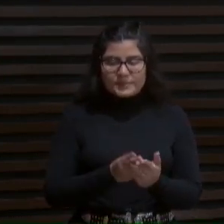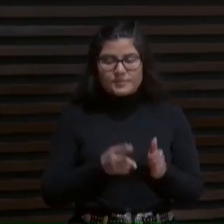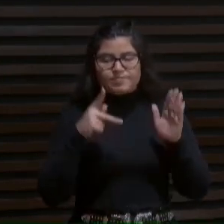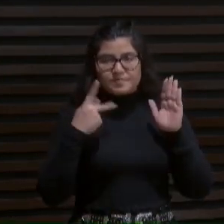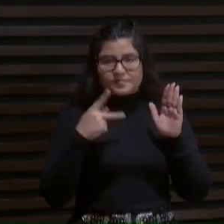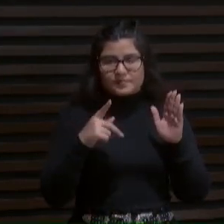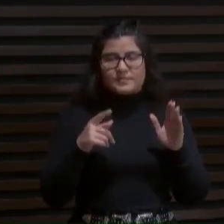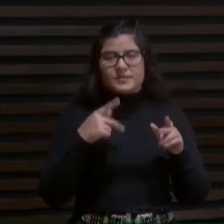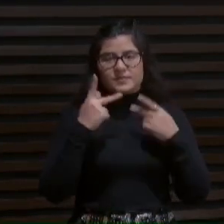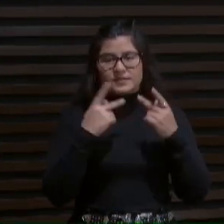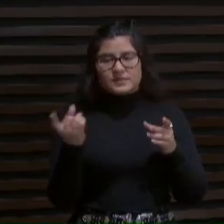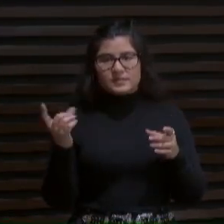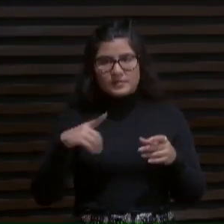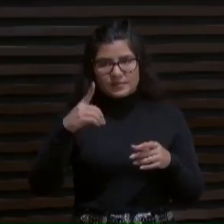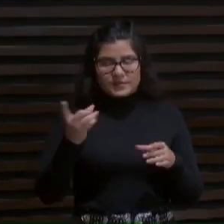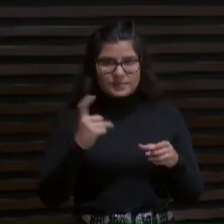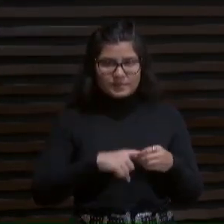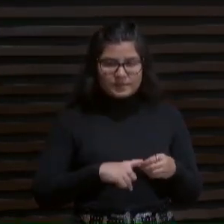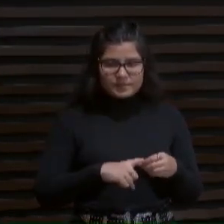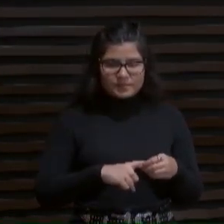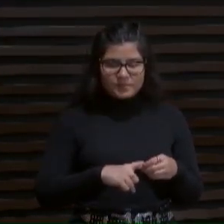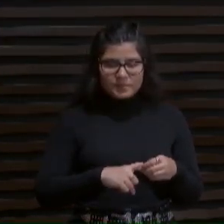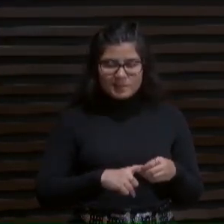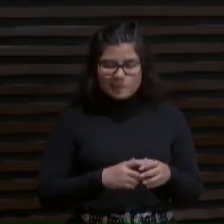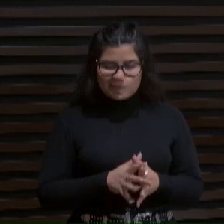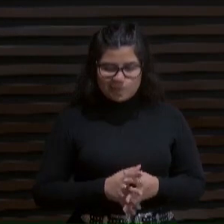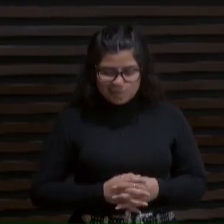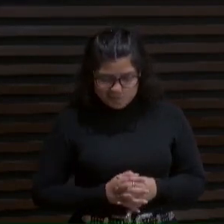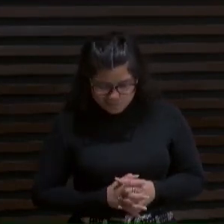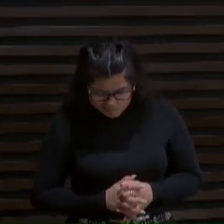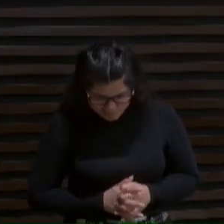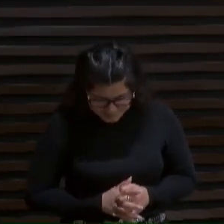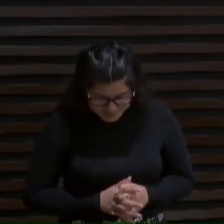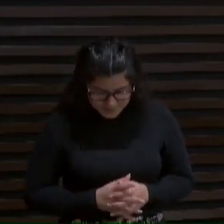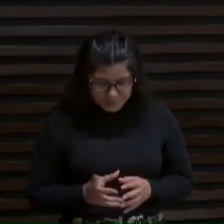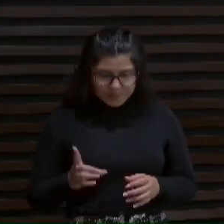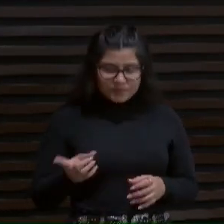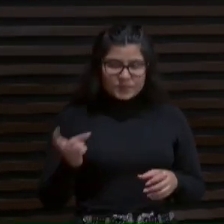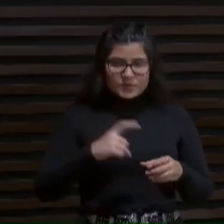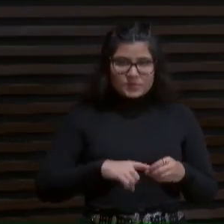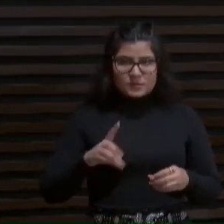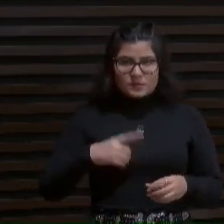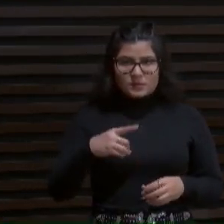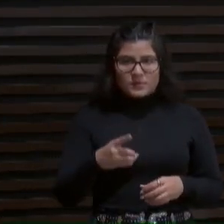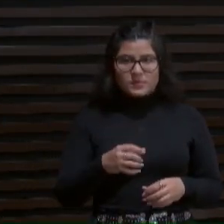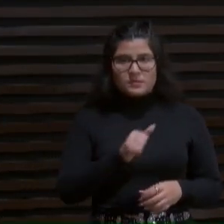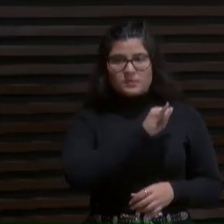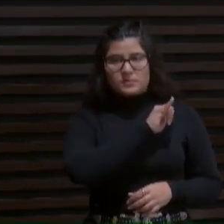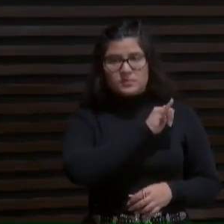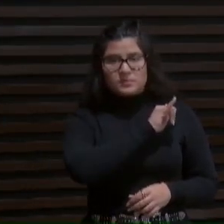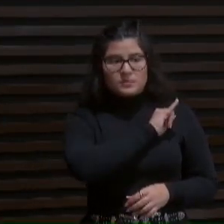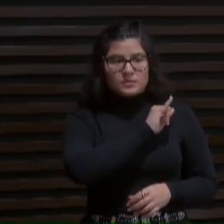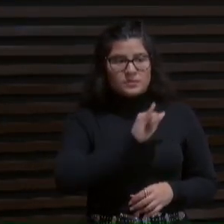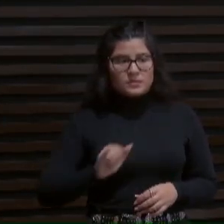eles voltariam para lá, quando voltassem, e eles voltaram depois que o Império Persa conquistou o